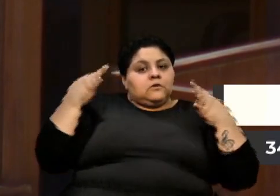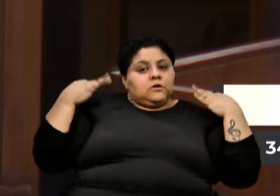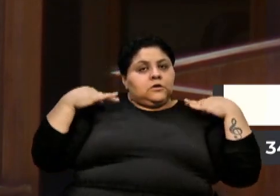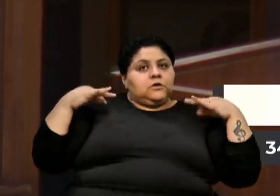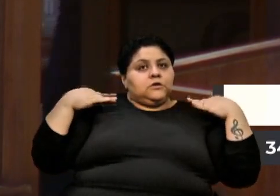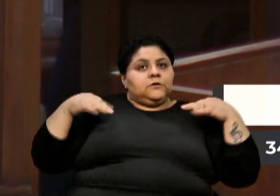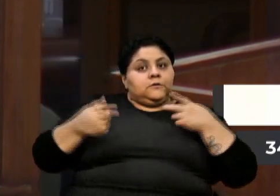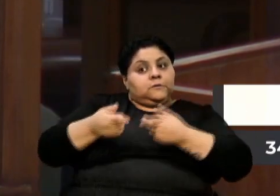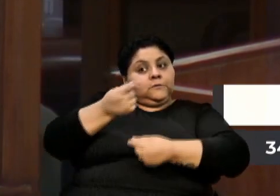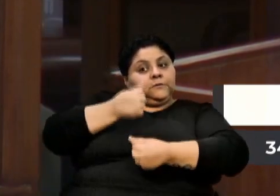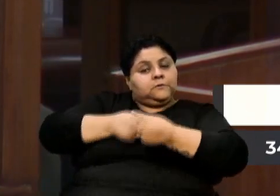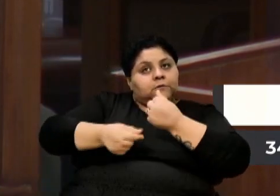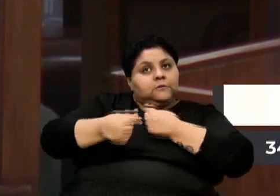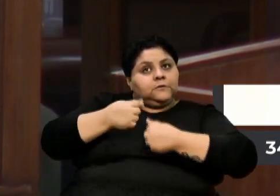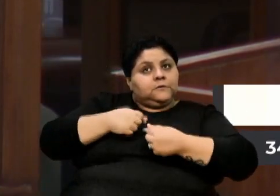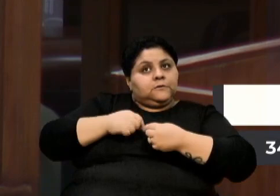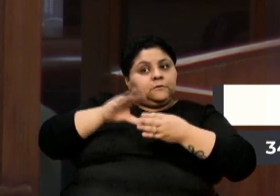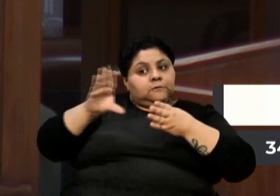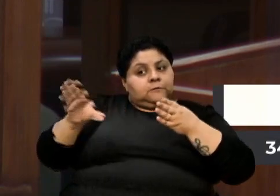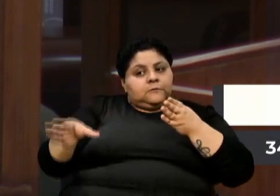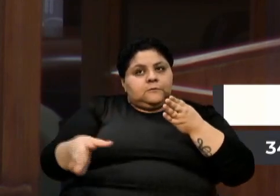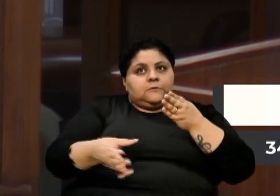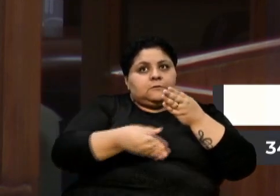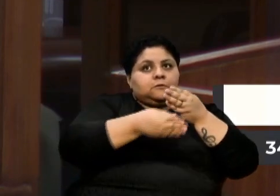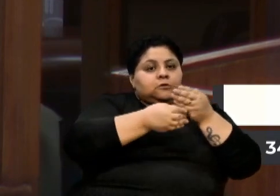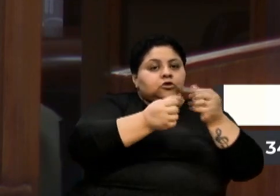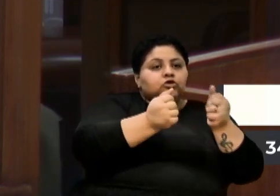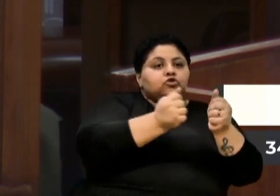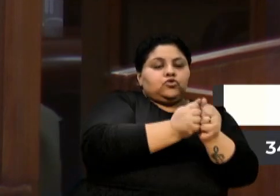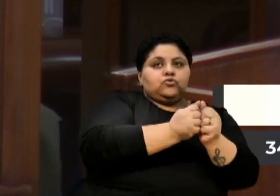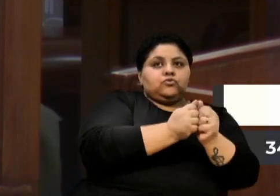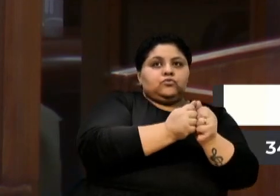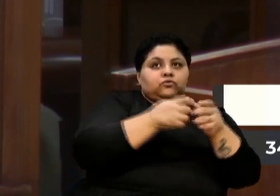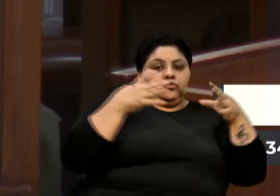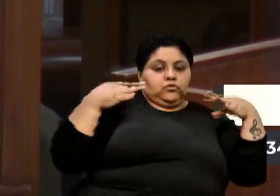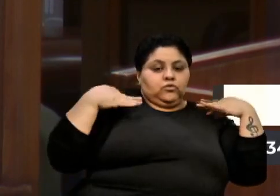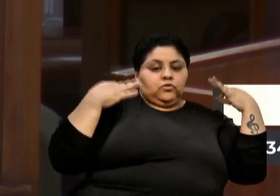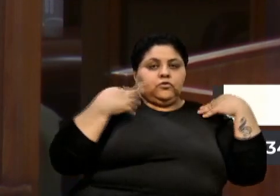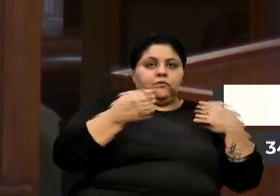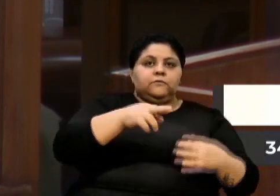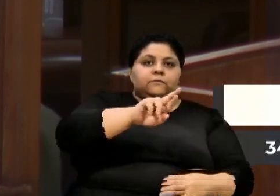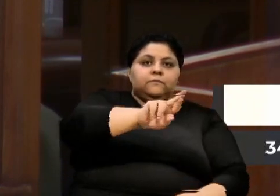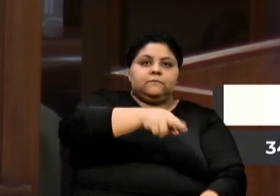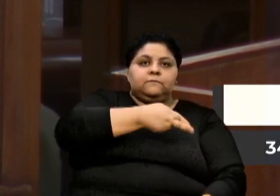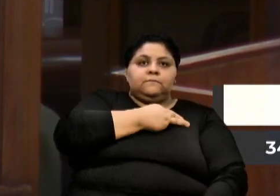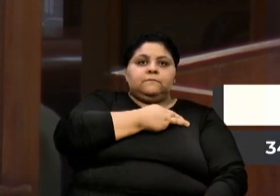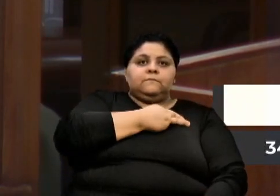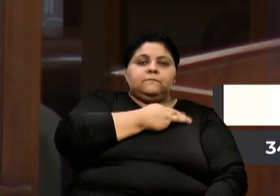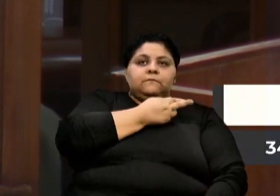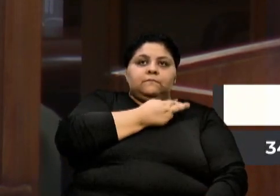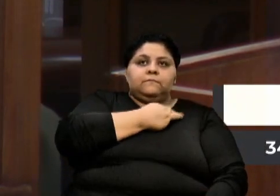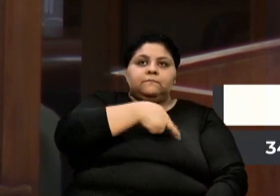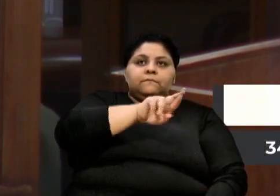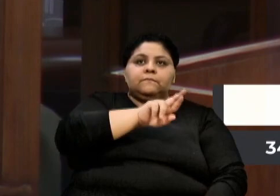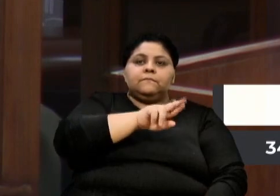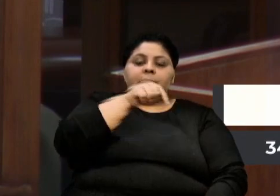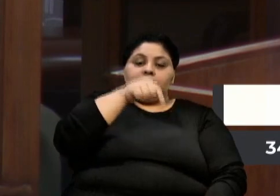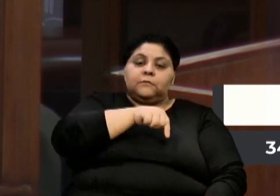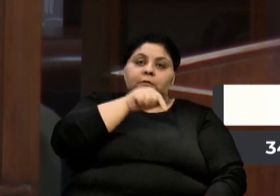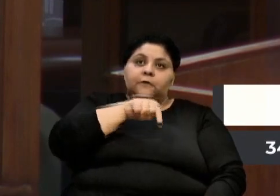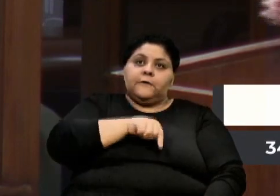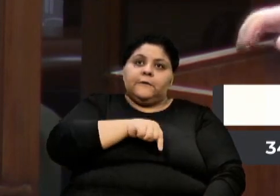negócios ser agregado ao turismo religioso, e nós teremos aqui em Caxias do Sul a Festa da